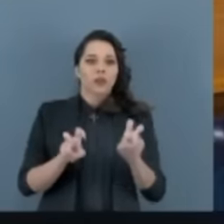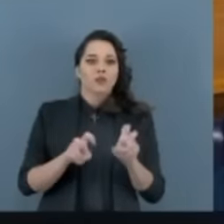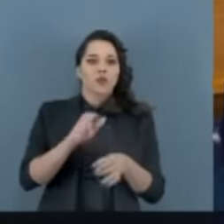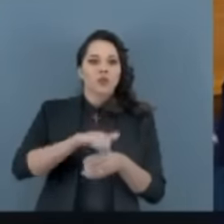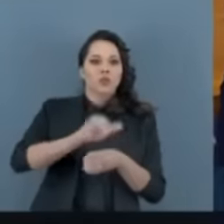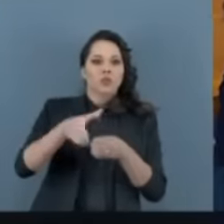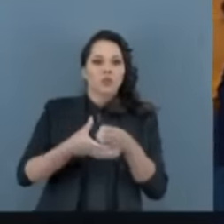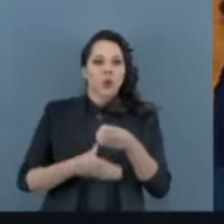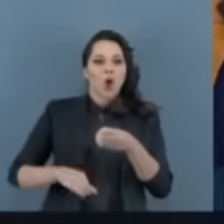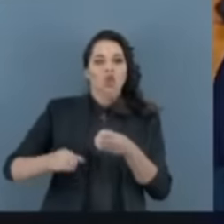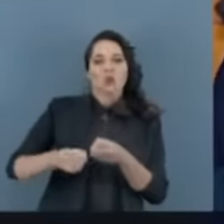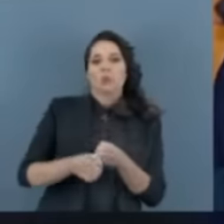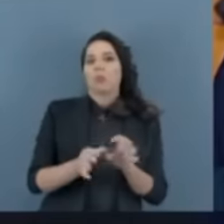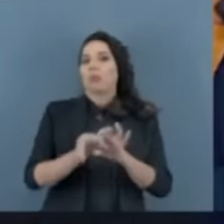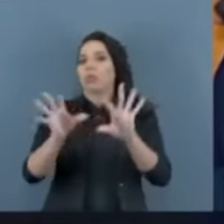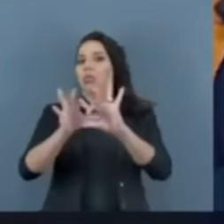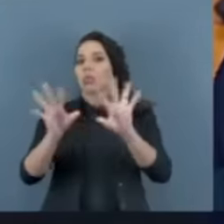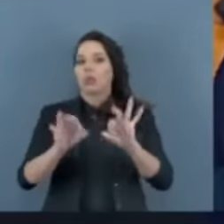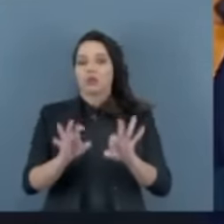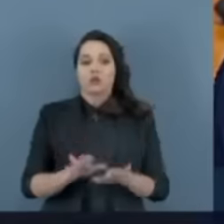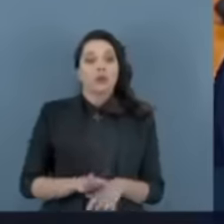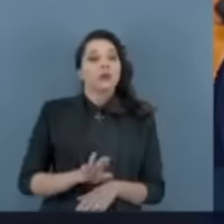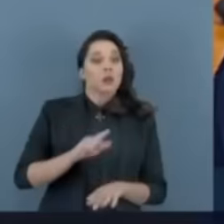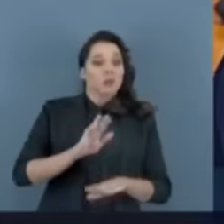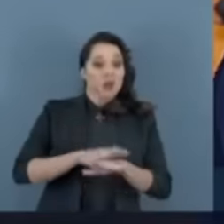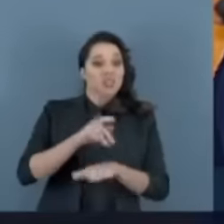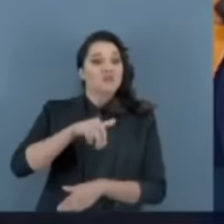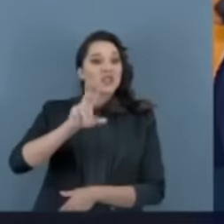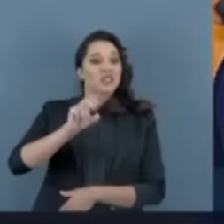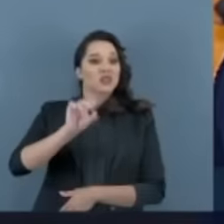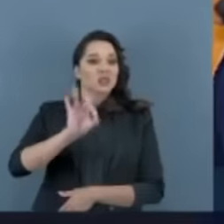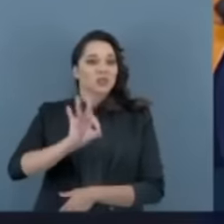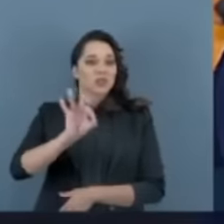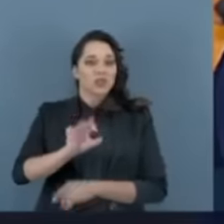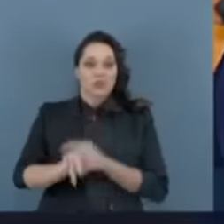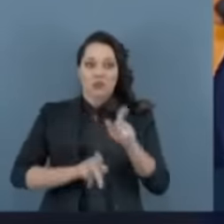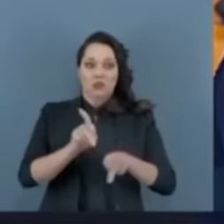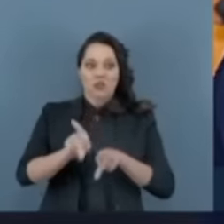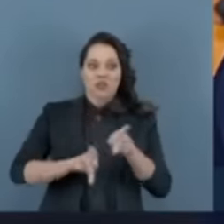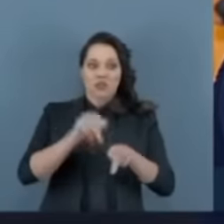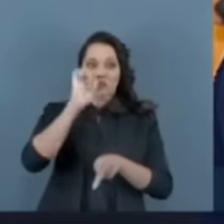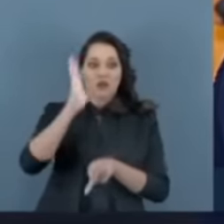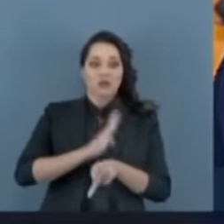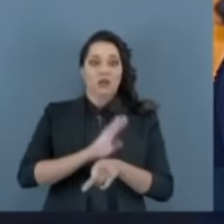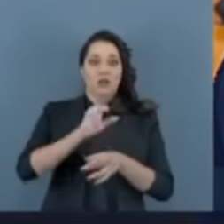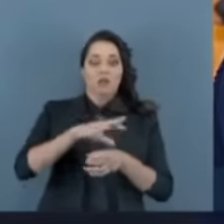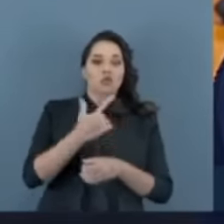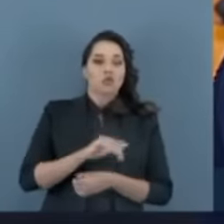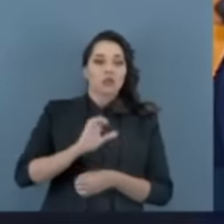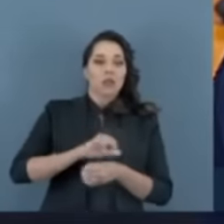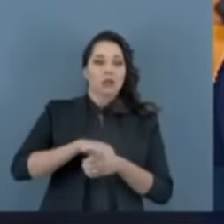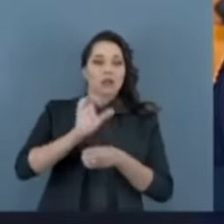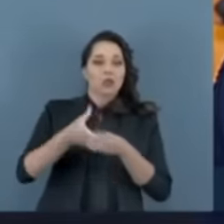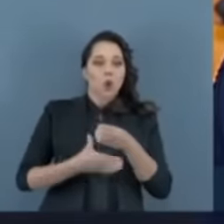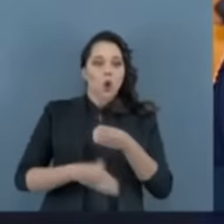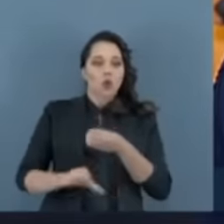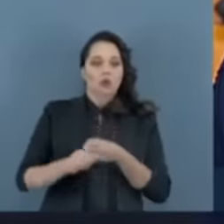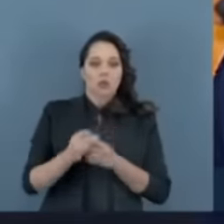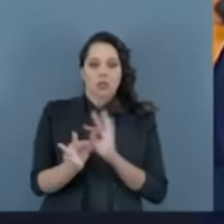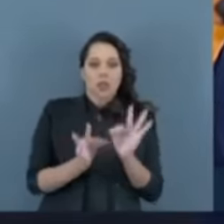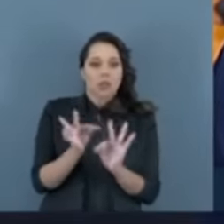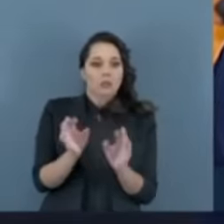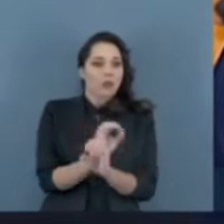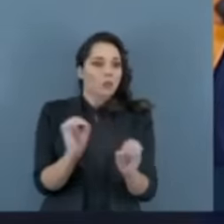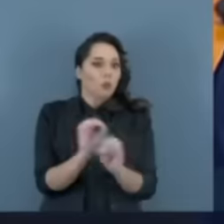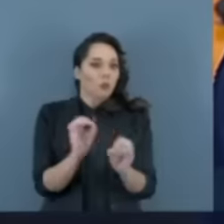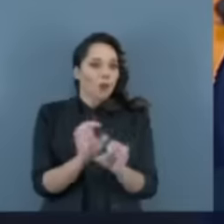aberto. Que é mais, se eu acredito, deve ter mais de 50% da população brasileira não tem um tratamento de esgoto, não tem um saneamento básico.